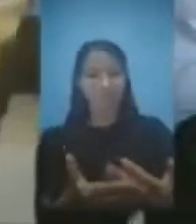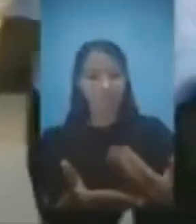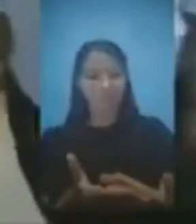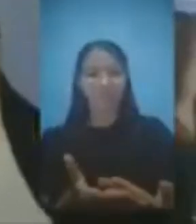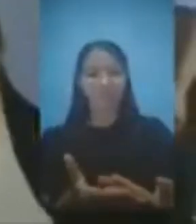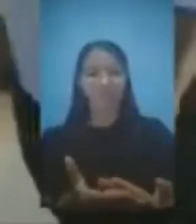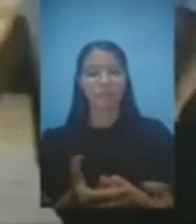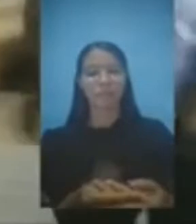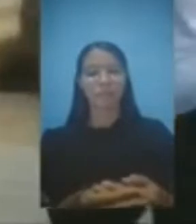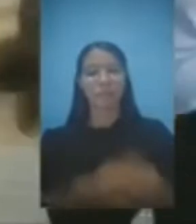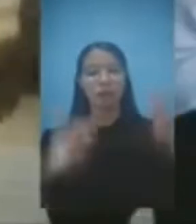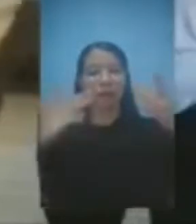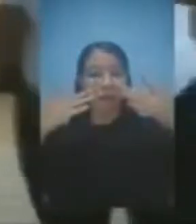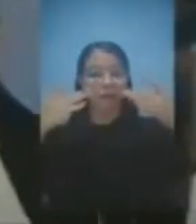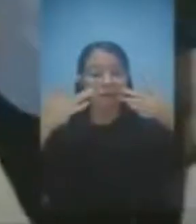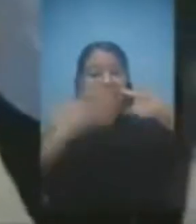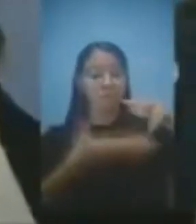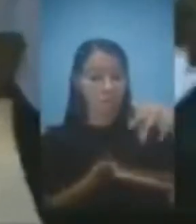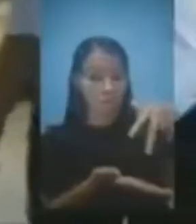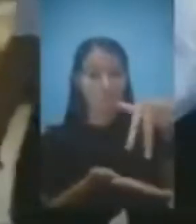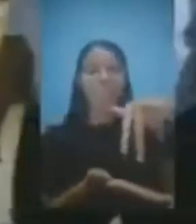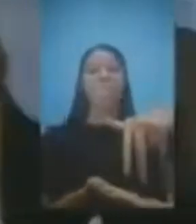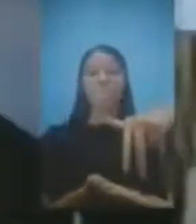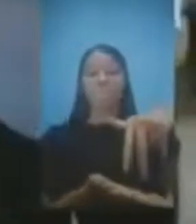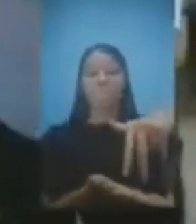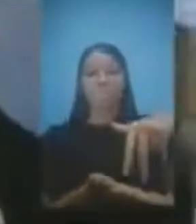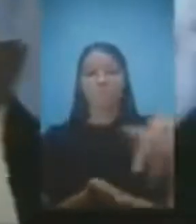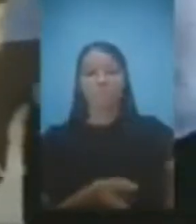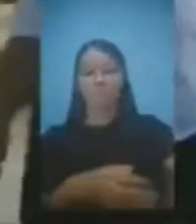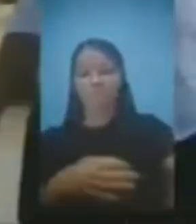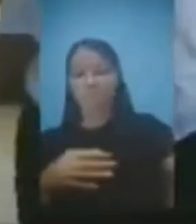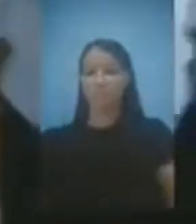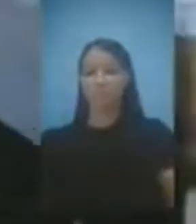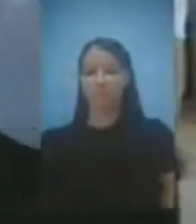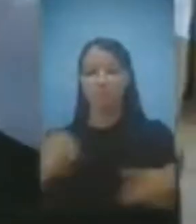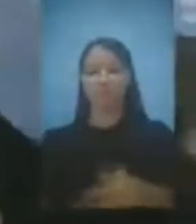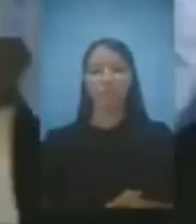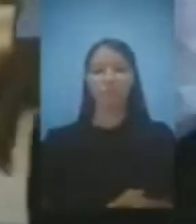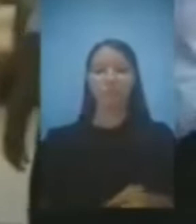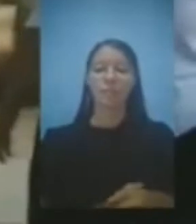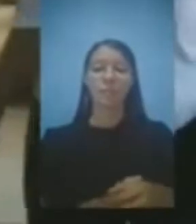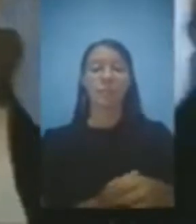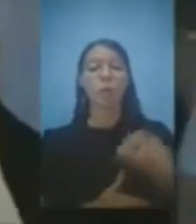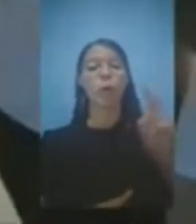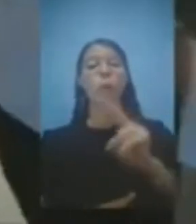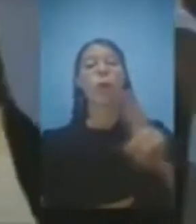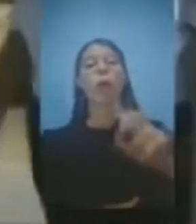escola estudou, no teatro fez performance, e atriz ela